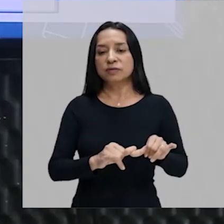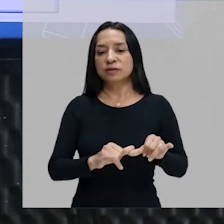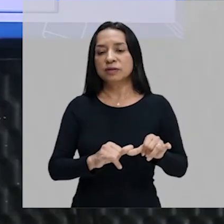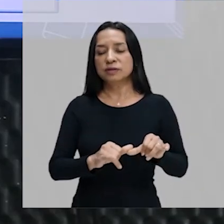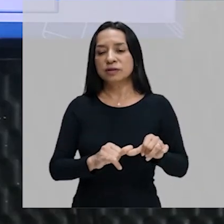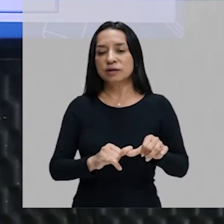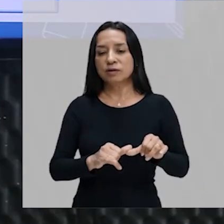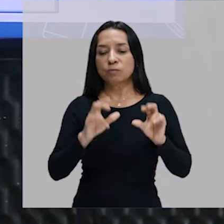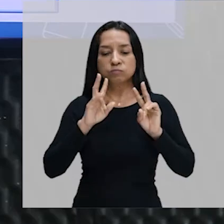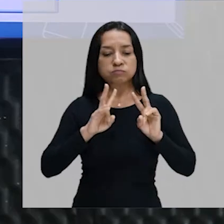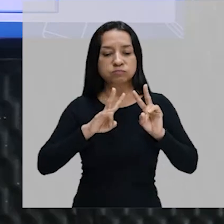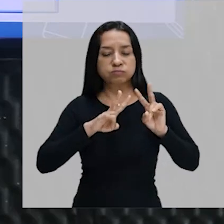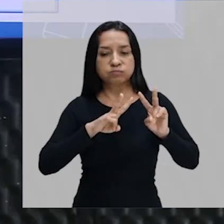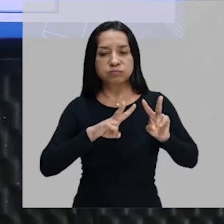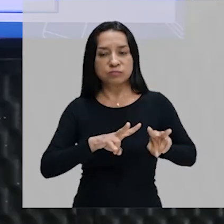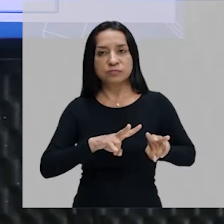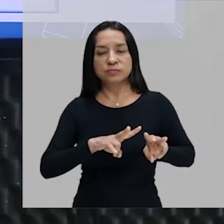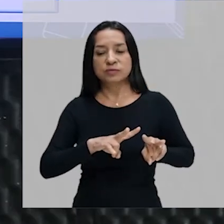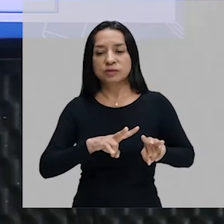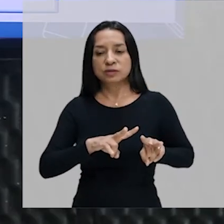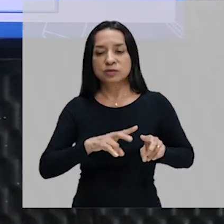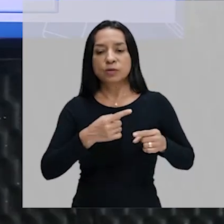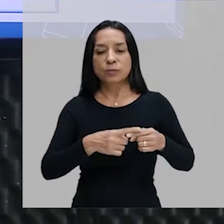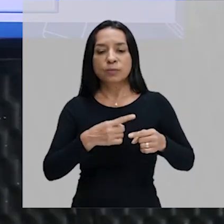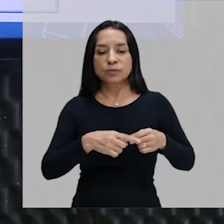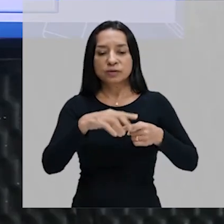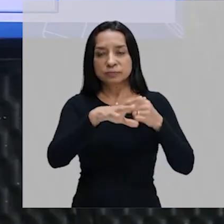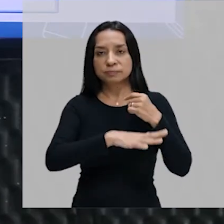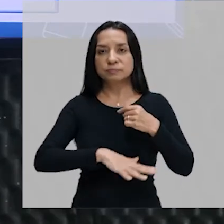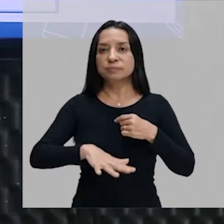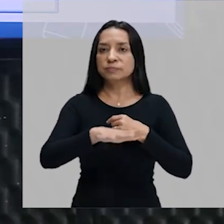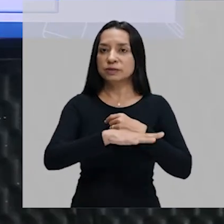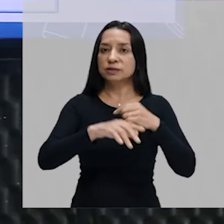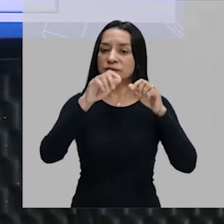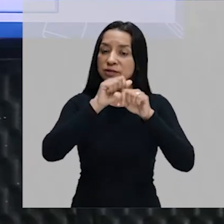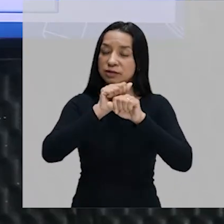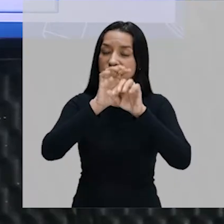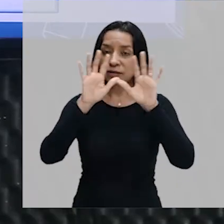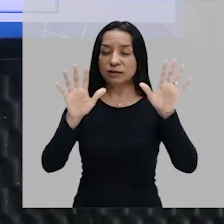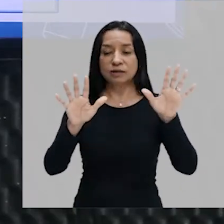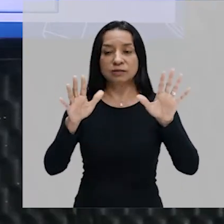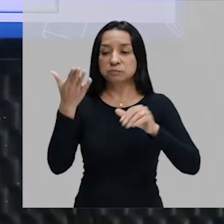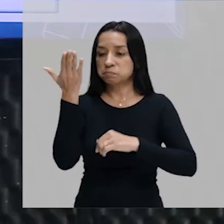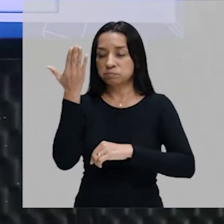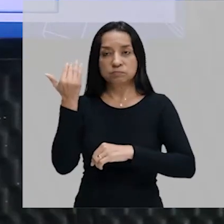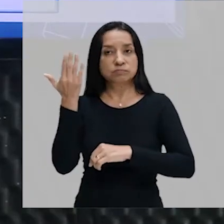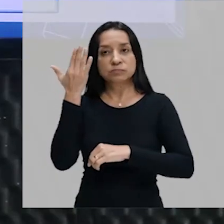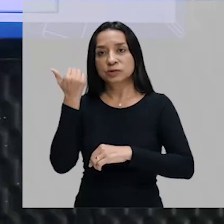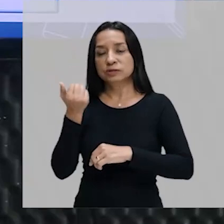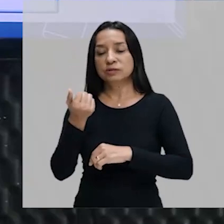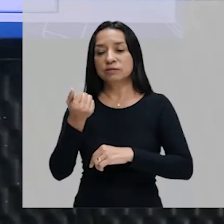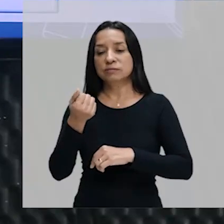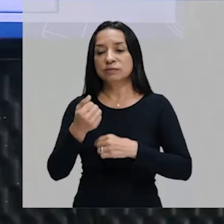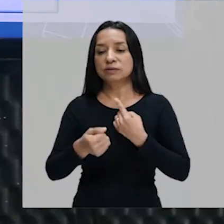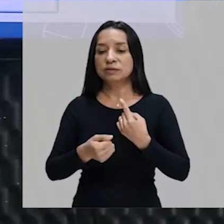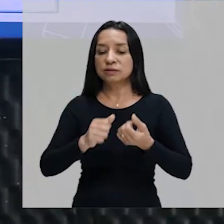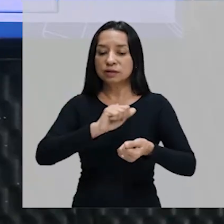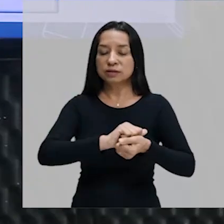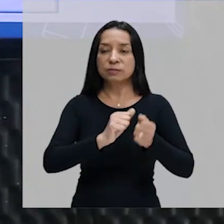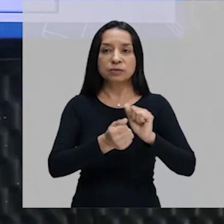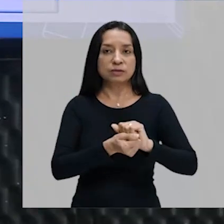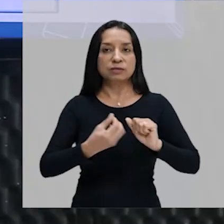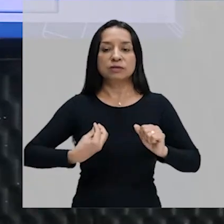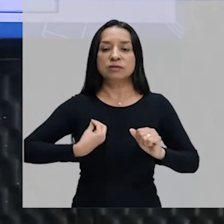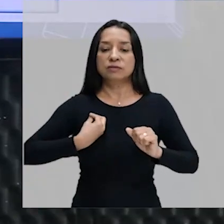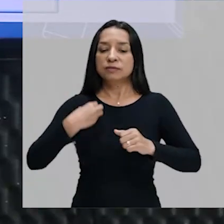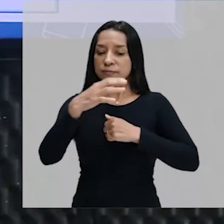menos vistosos por conta do ambiente estar mais claro. Não sei. Eles estão adaptados a viver